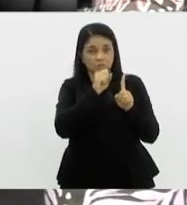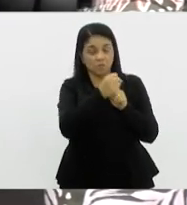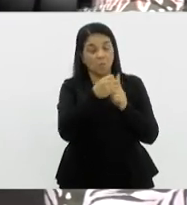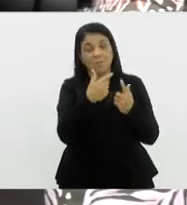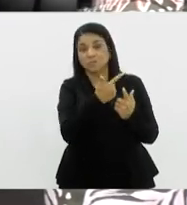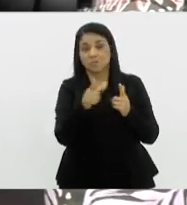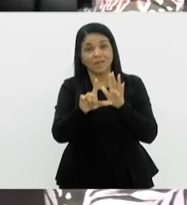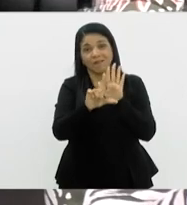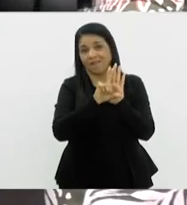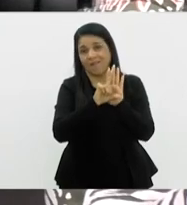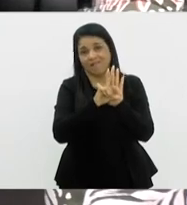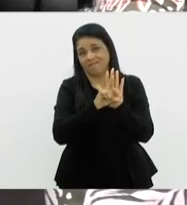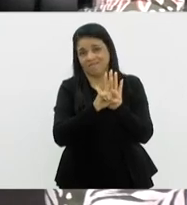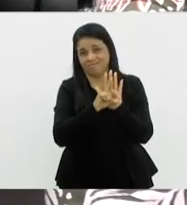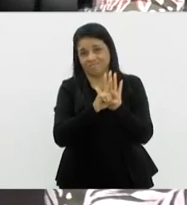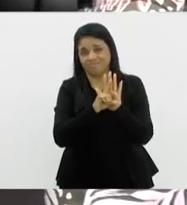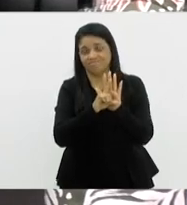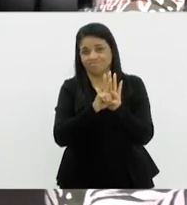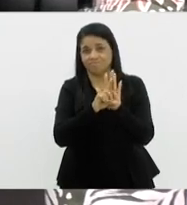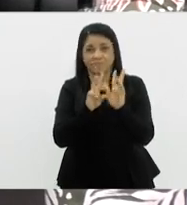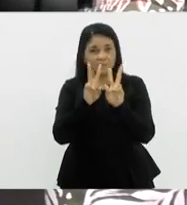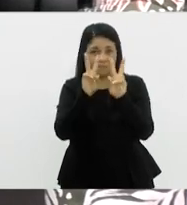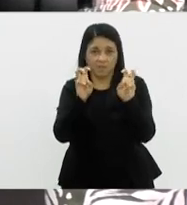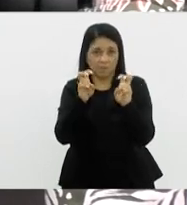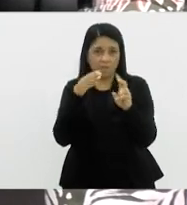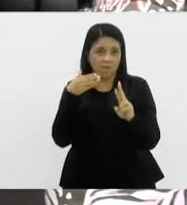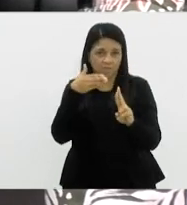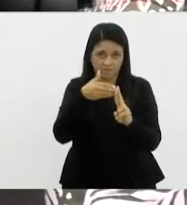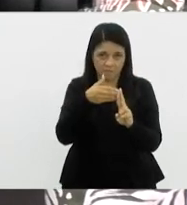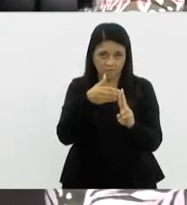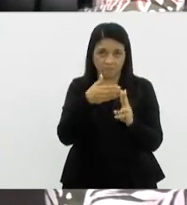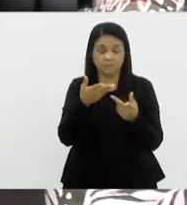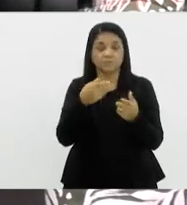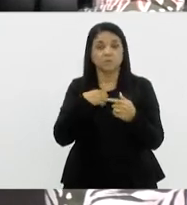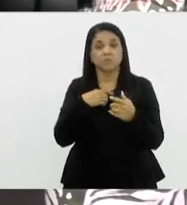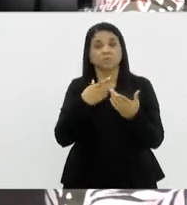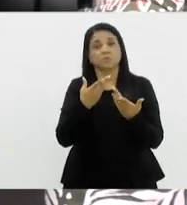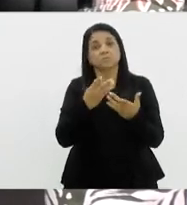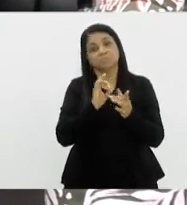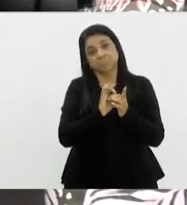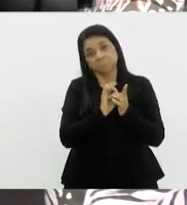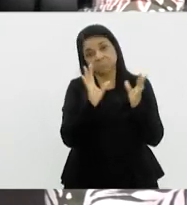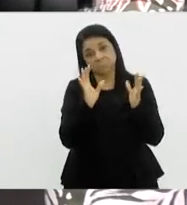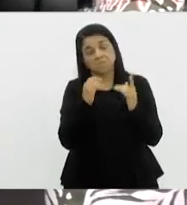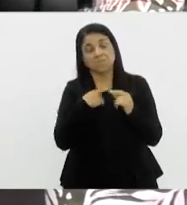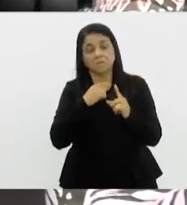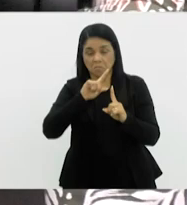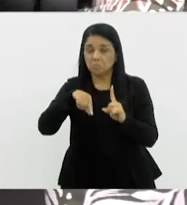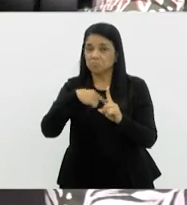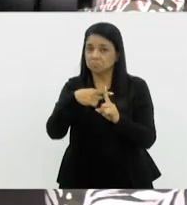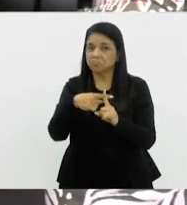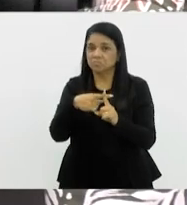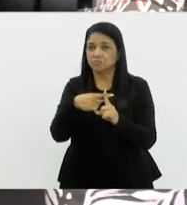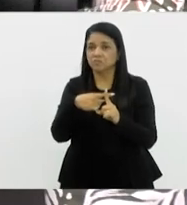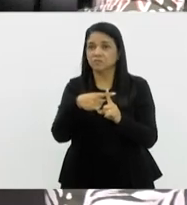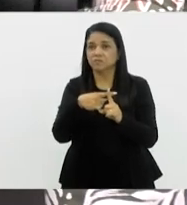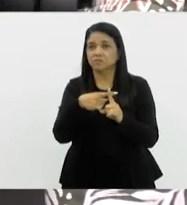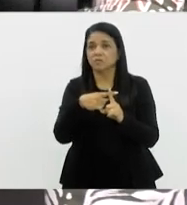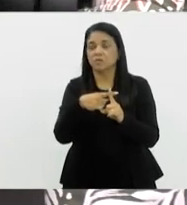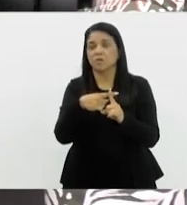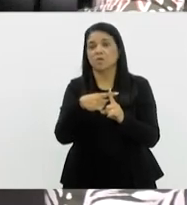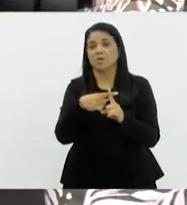tema. Então, é uma legislação pontual, né, autorizativa, mas acho que é positiva. Né? Então, fazer aí